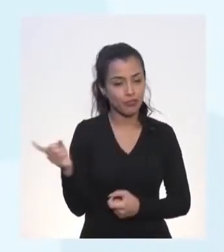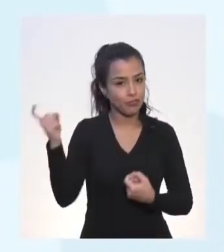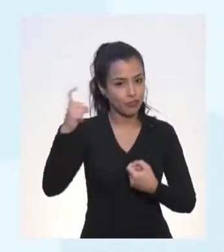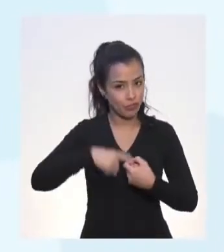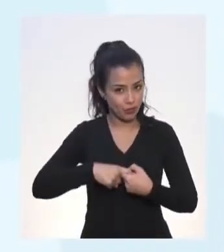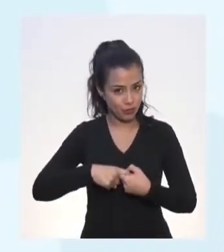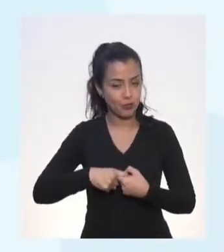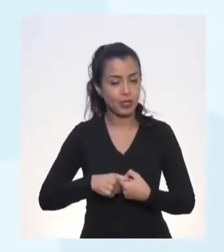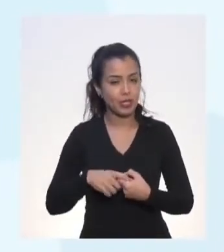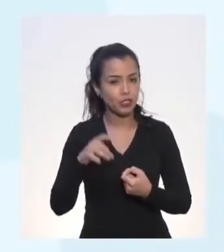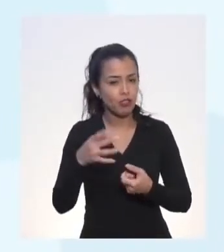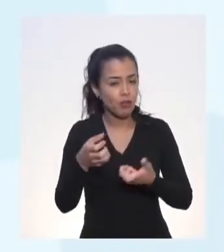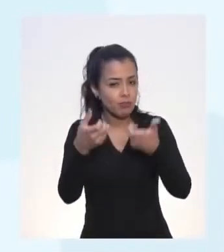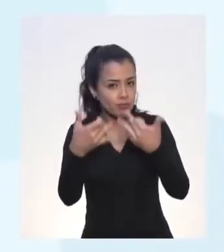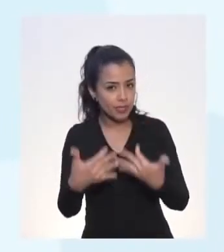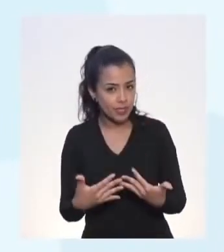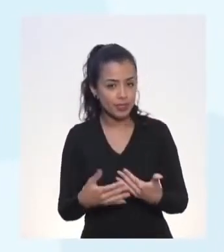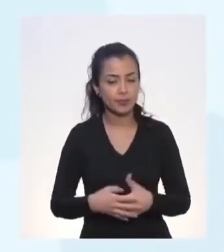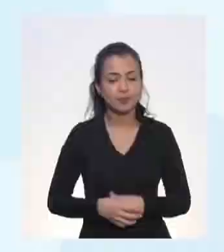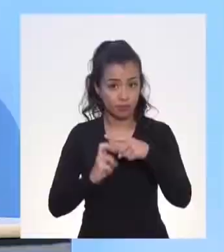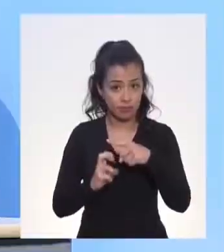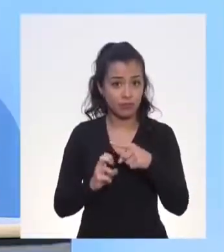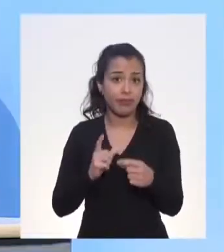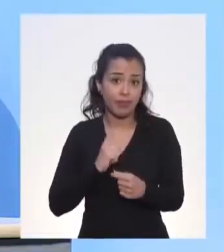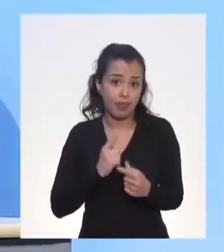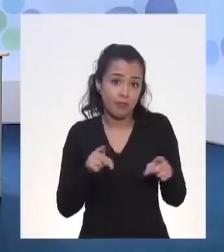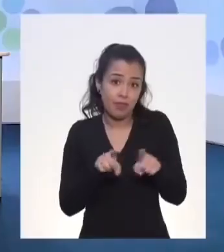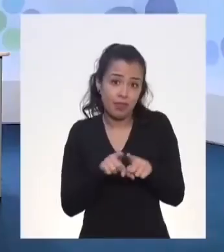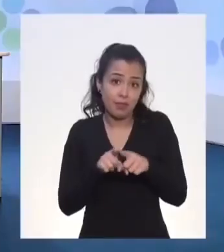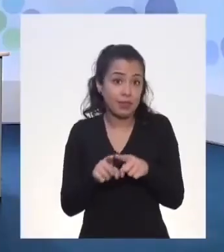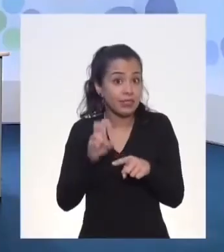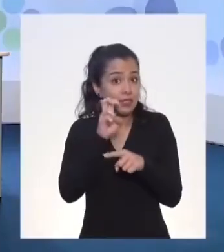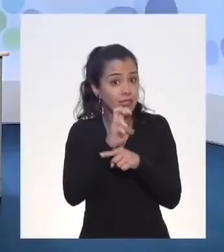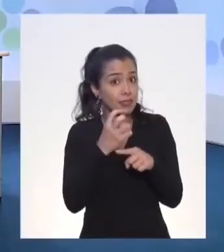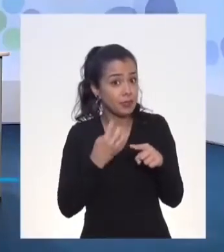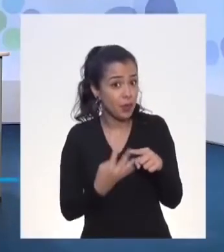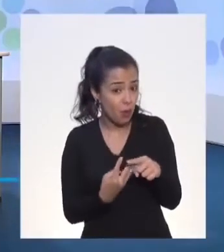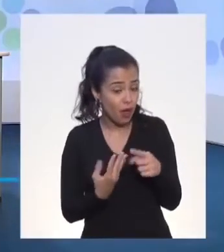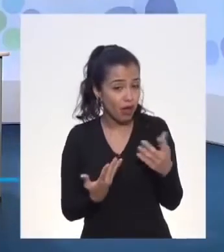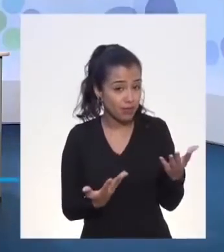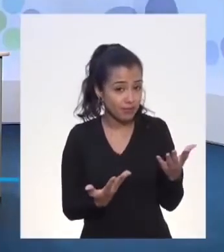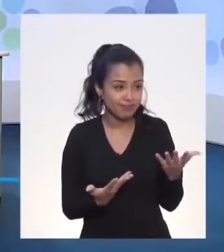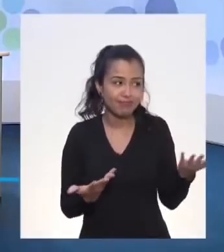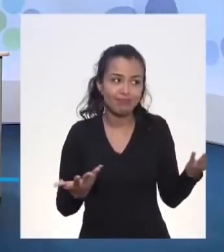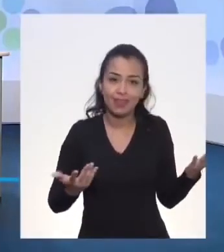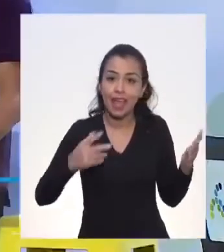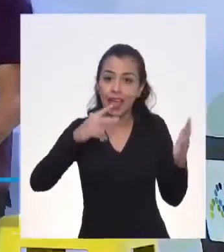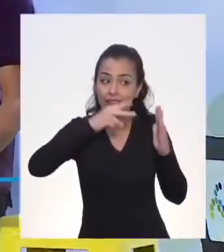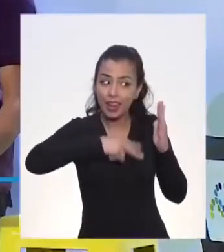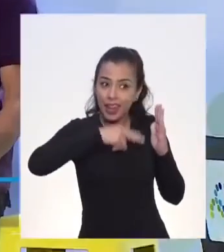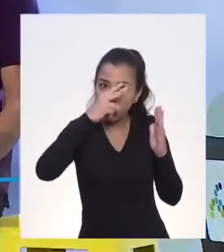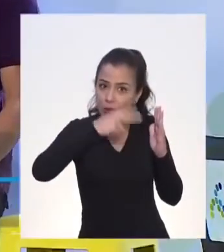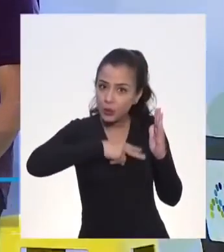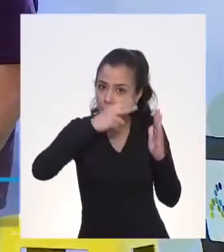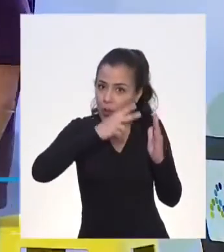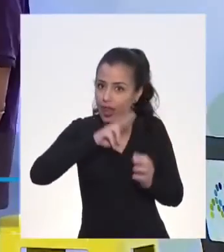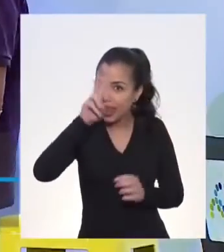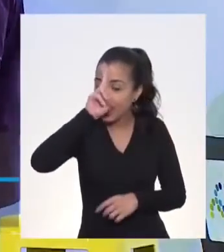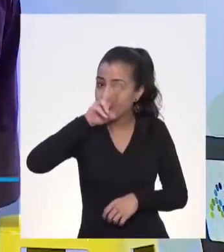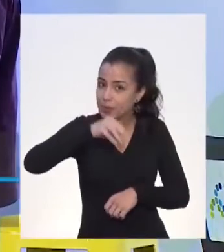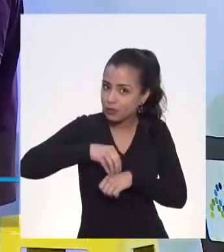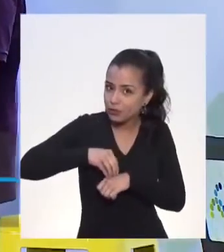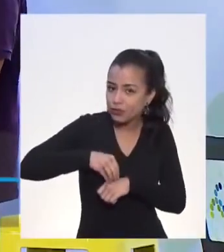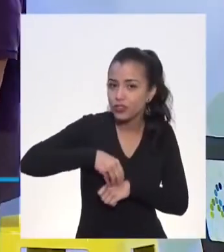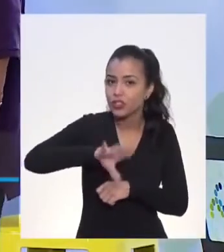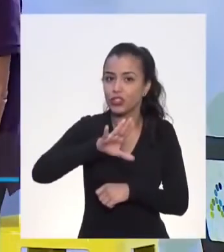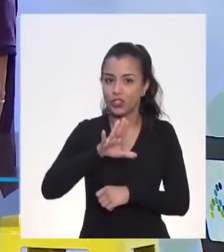retorna. É só descrever a fração, tá bom? Até já. E aí? E é aí que a leitura é que faz toda a diferença, né, Tony? Sim. A gente até já tinha dado